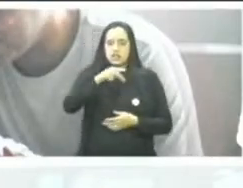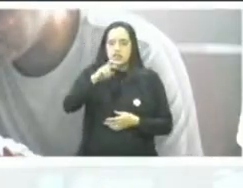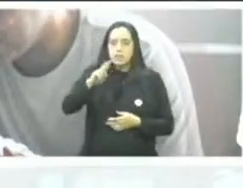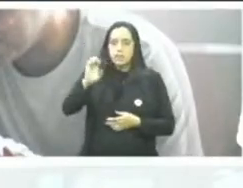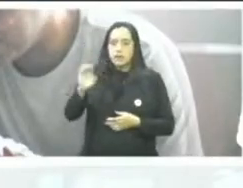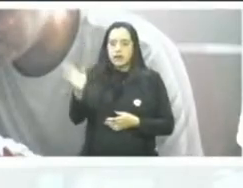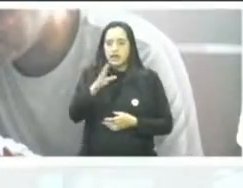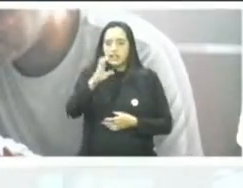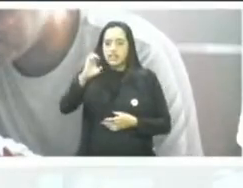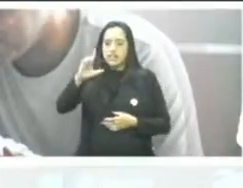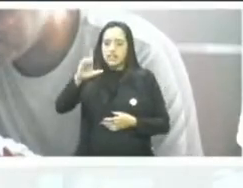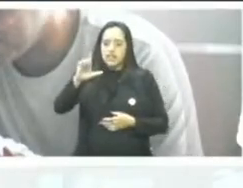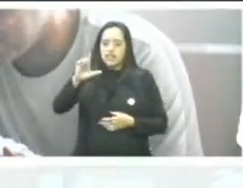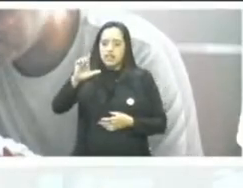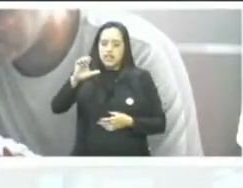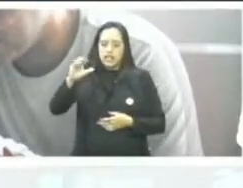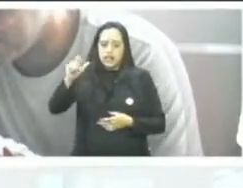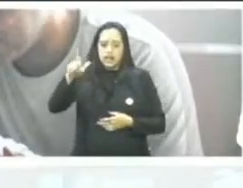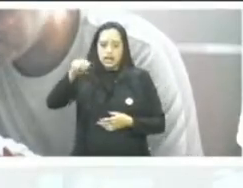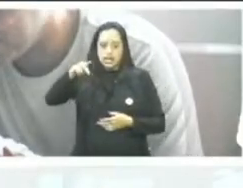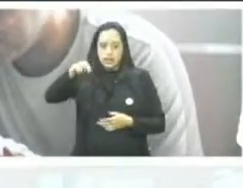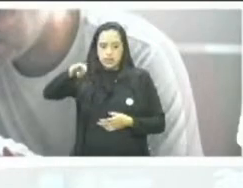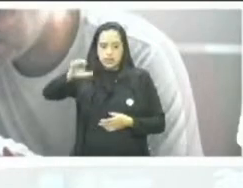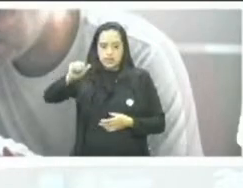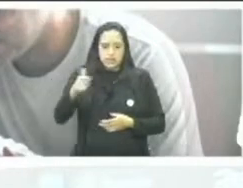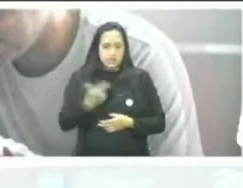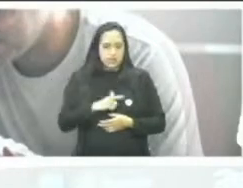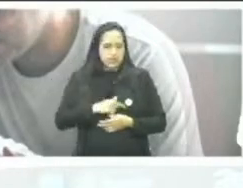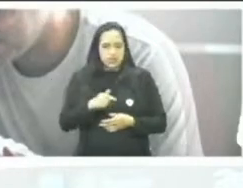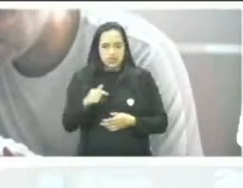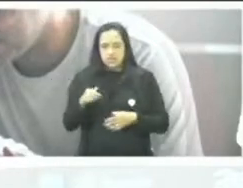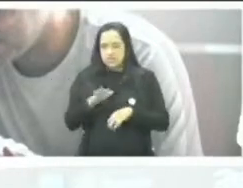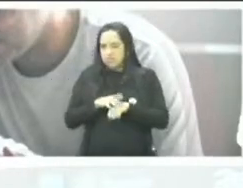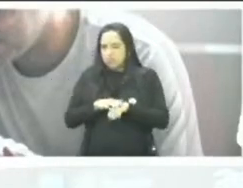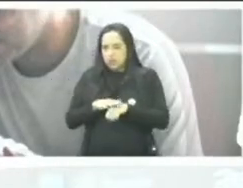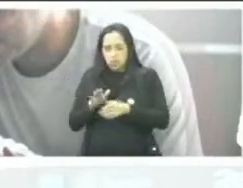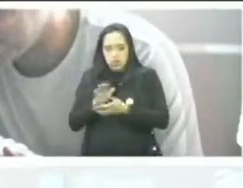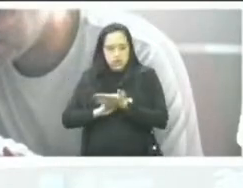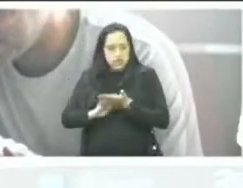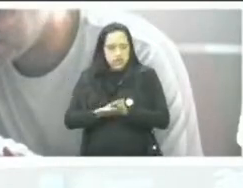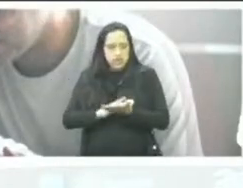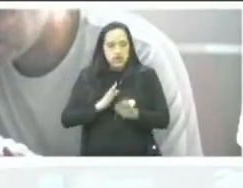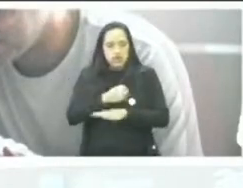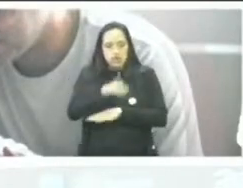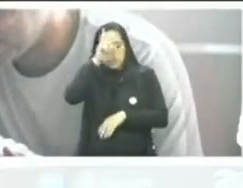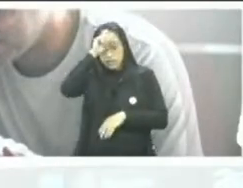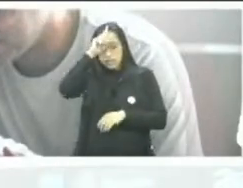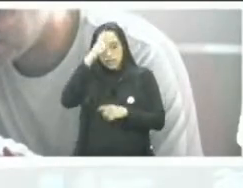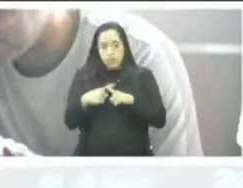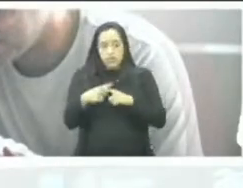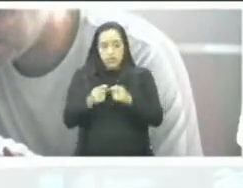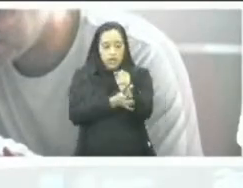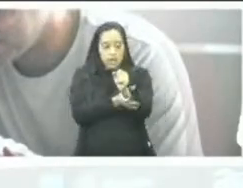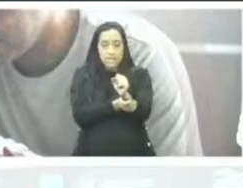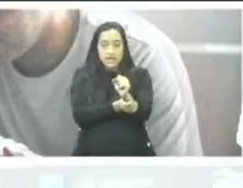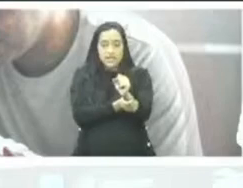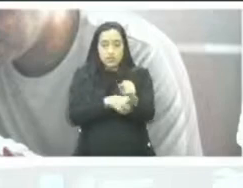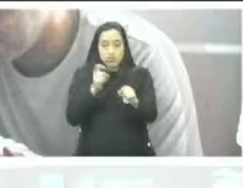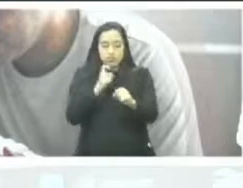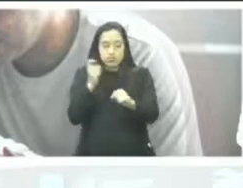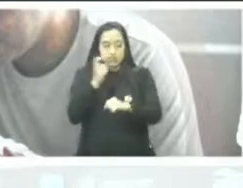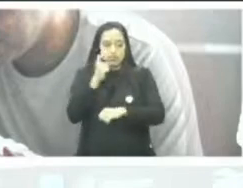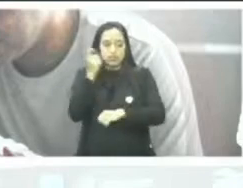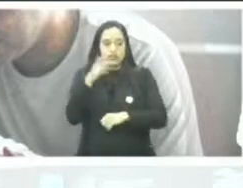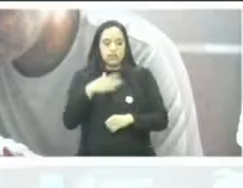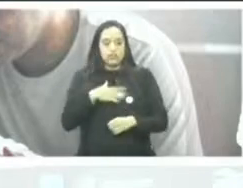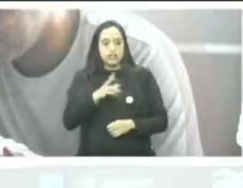outro sintoma, sequer uma dor de cabeça, nada. Fui ao hospital porque a pressão aumentou. Eu disse,